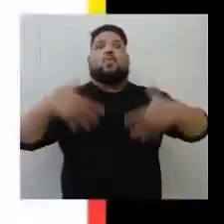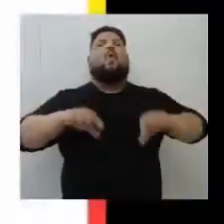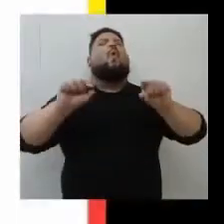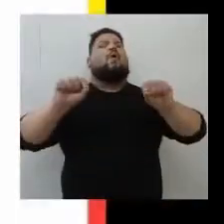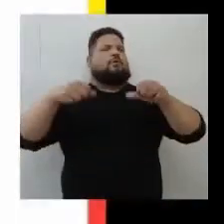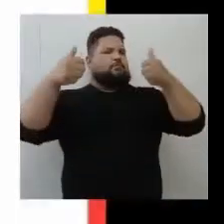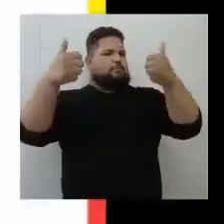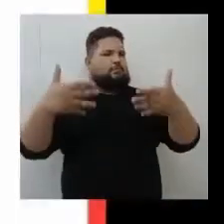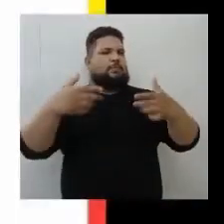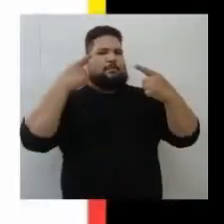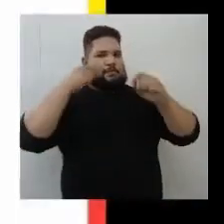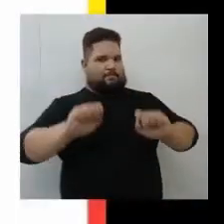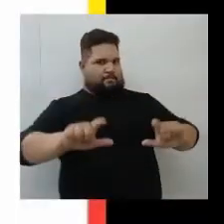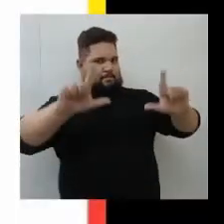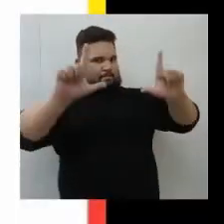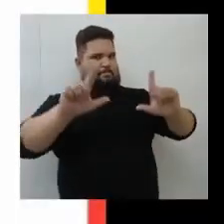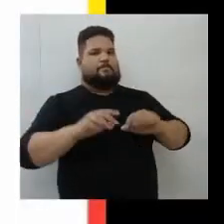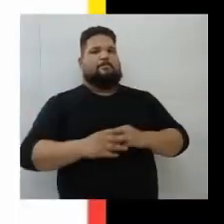favor.